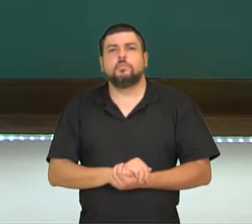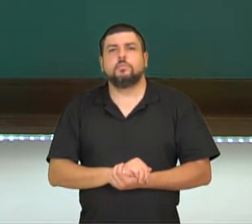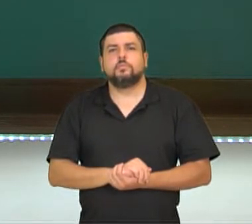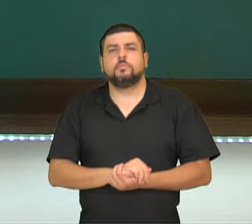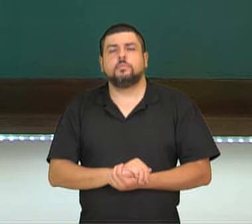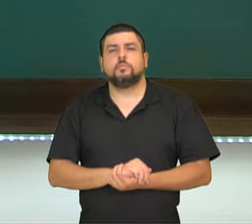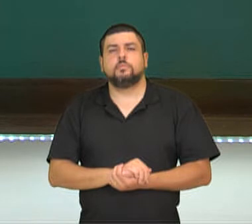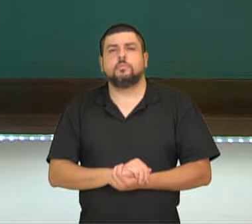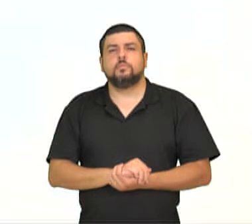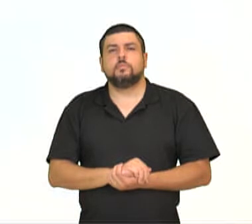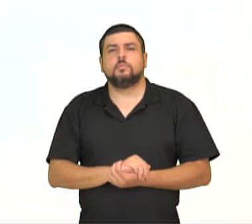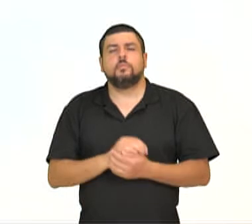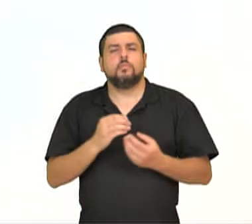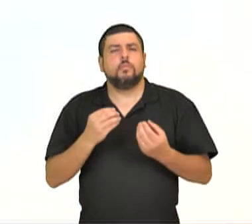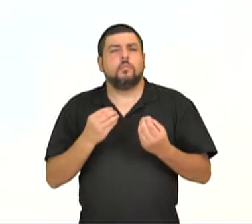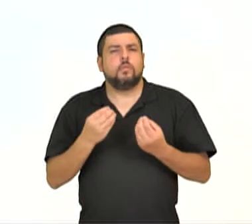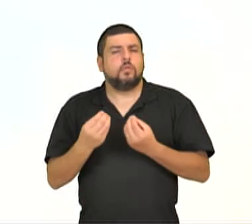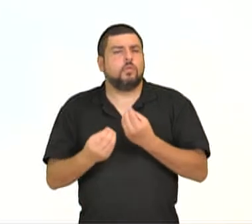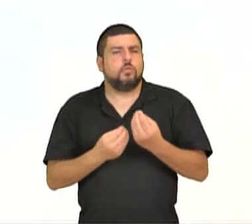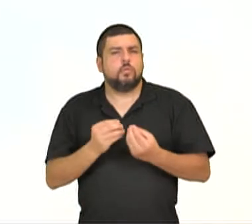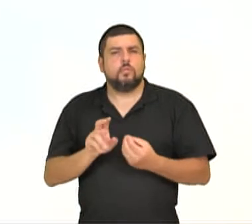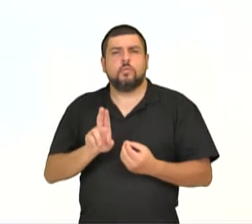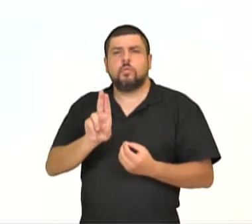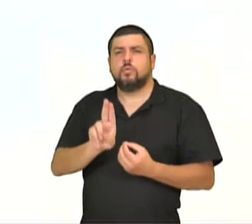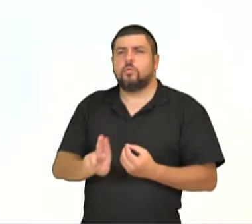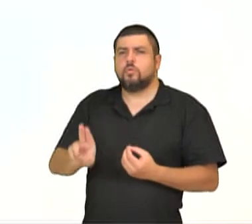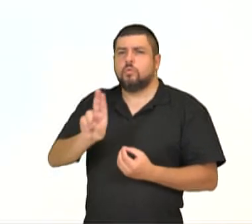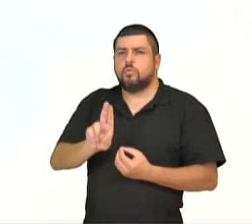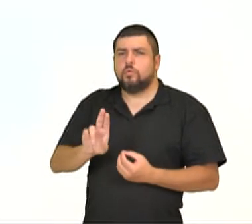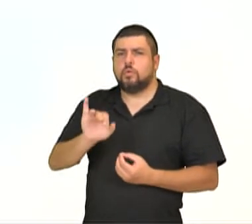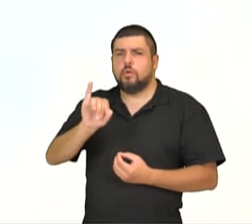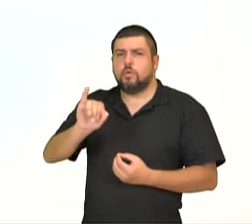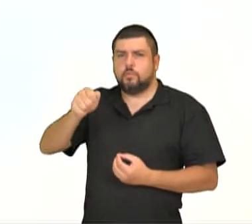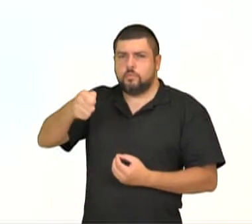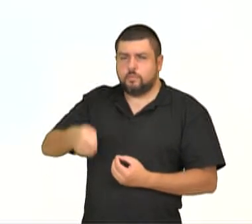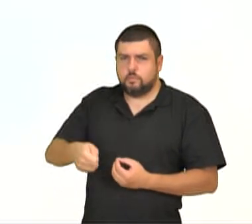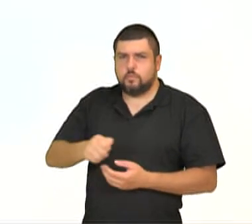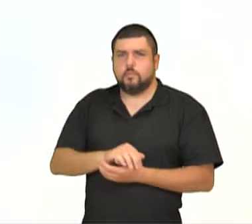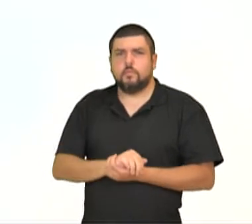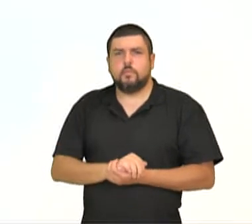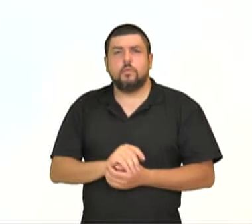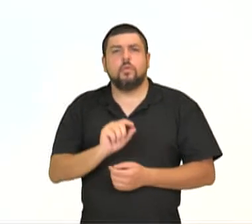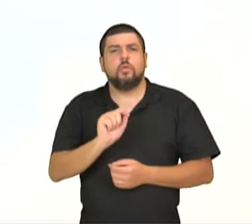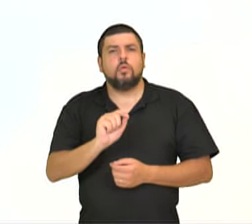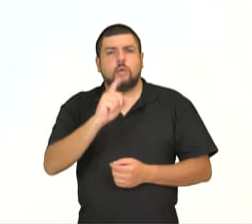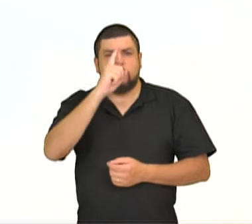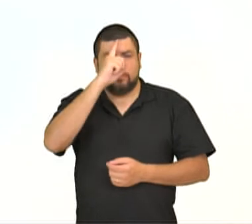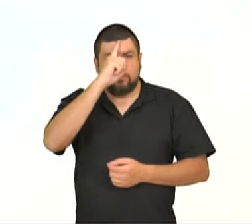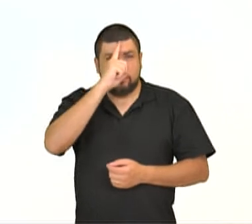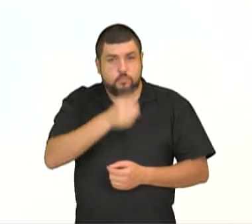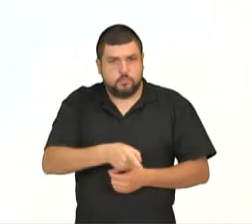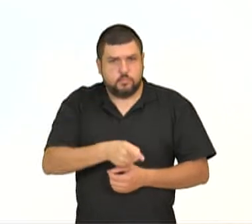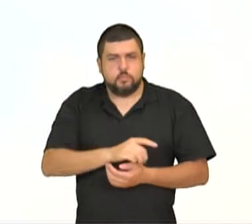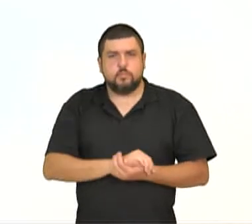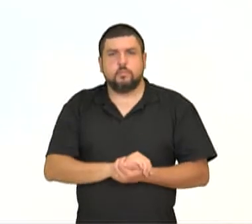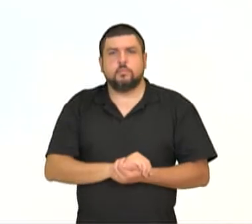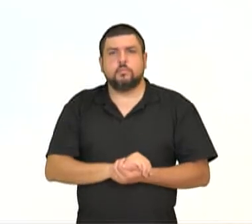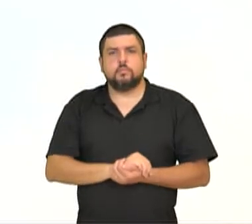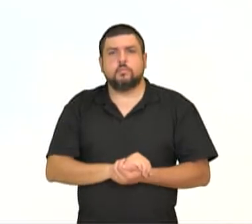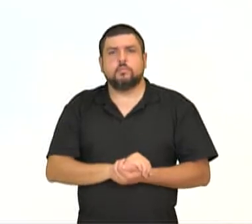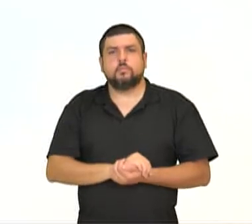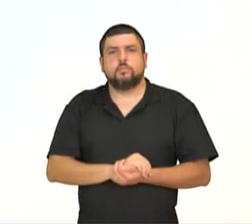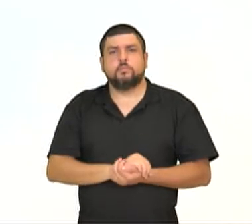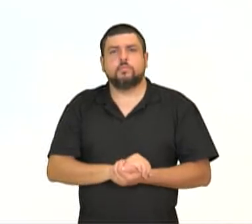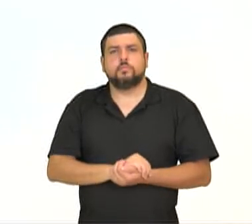Agora, quando que nós usamos o modo imperativo? Para dar ordens, para dar ordens. Se